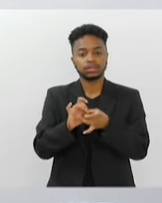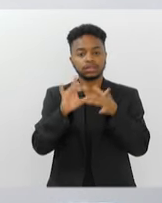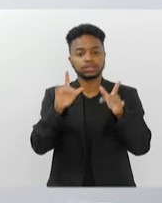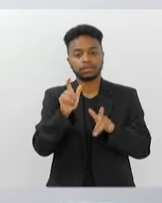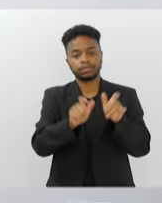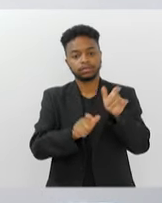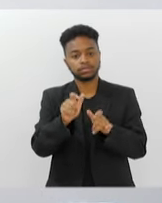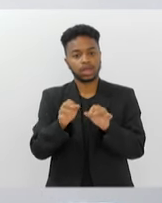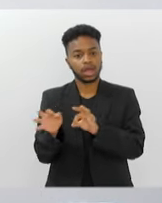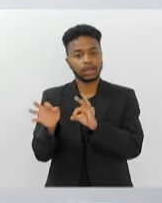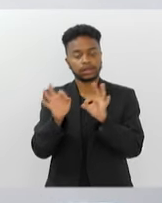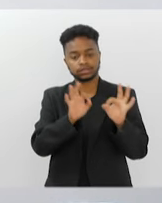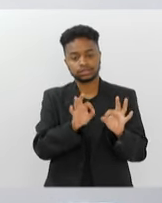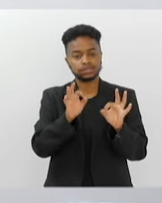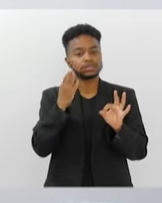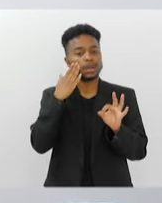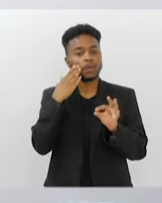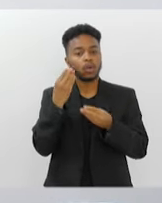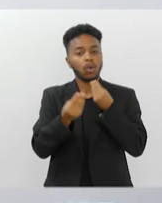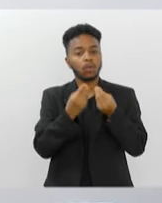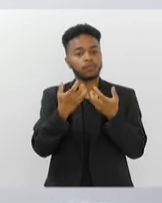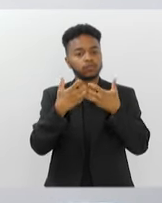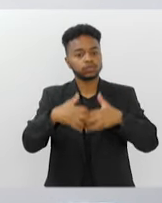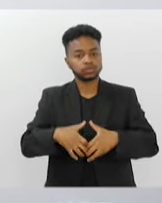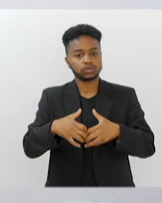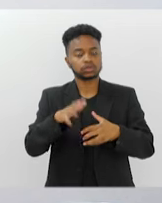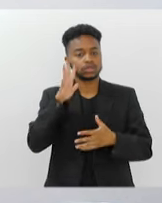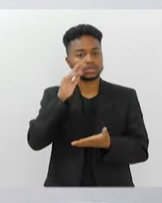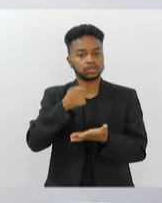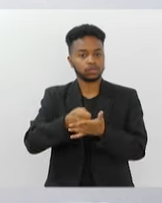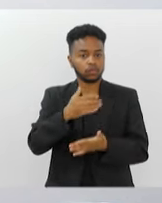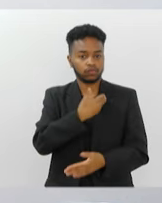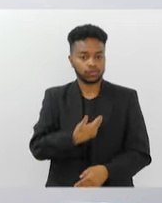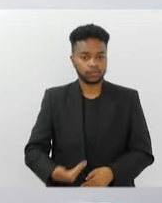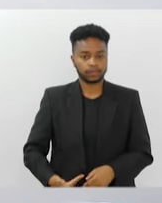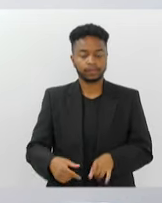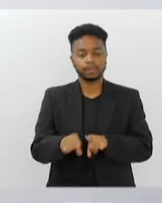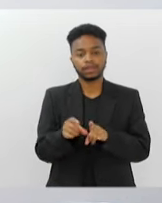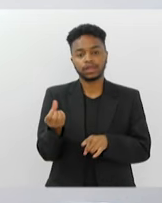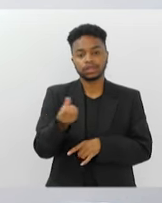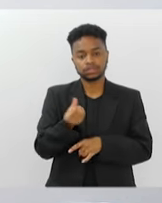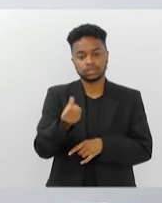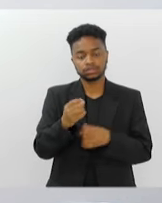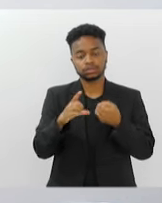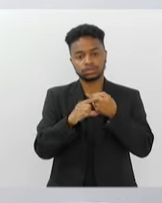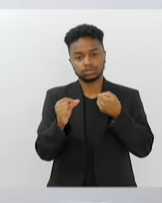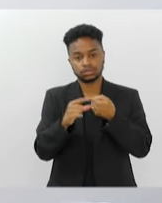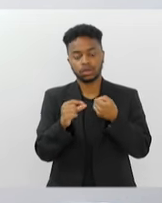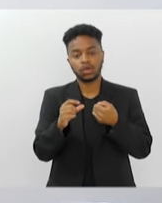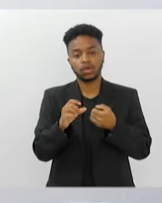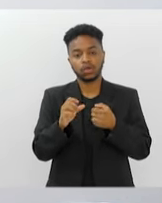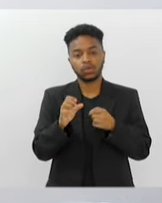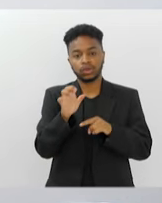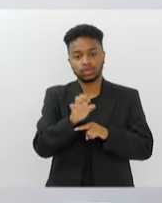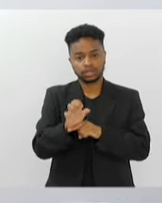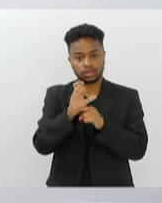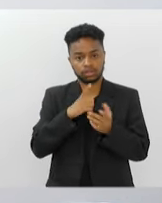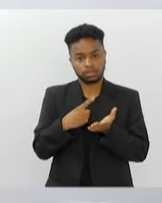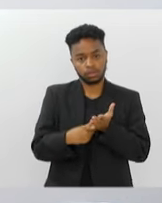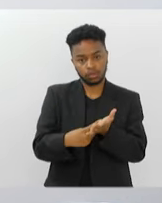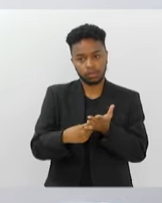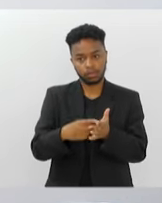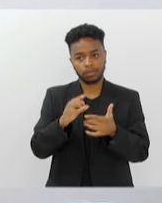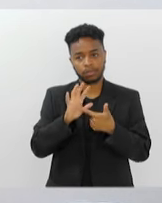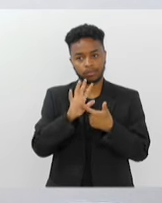fiscalize as atividades governamentais sexto e último artigo o estado compromete-se a adotar o princípio da eficiência na realização das atividades